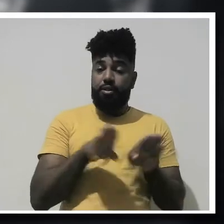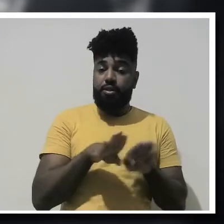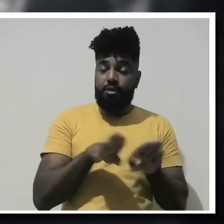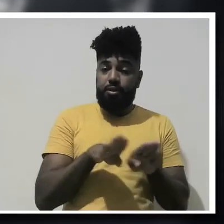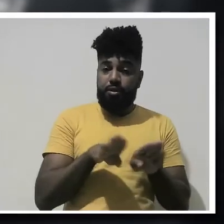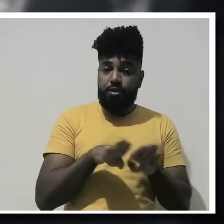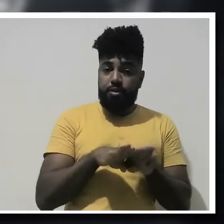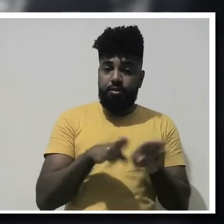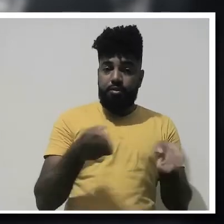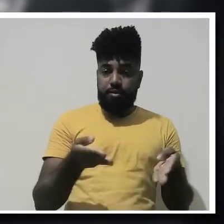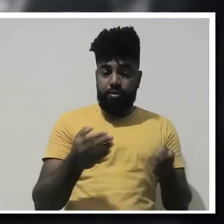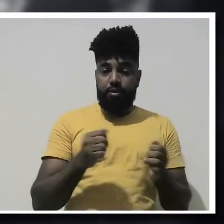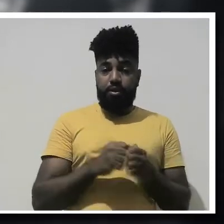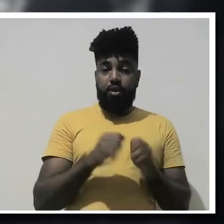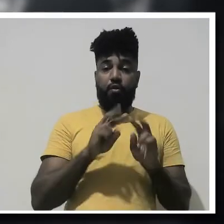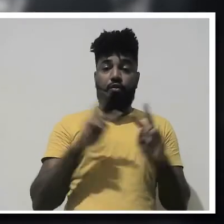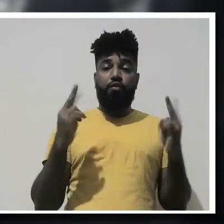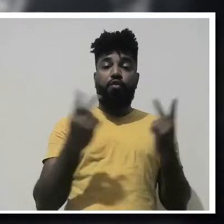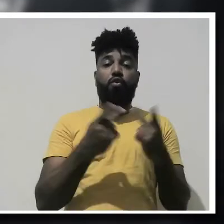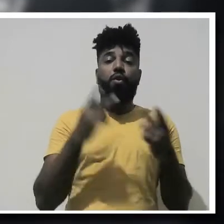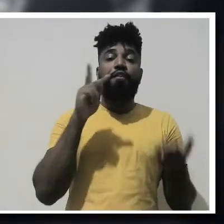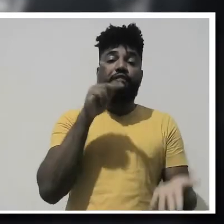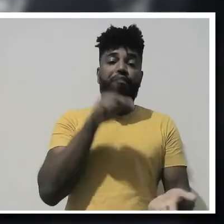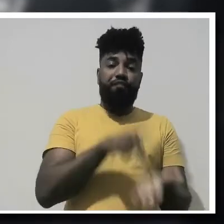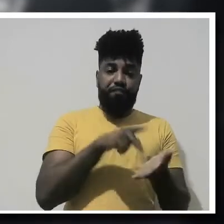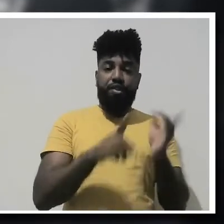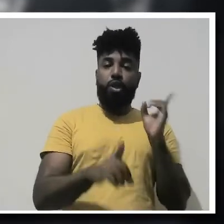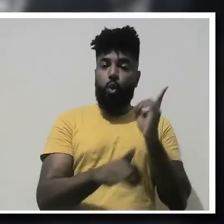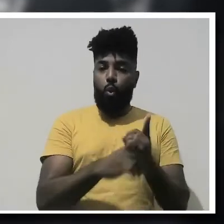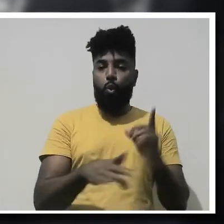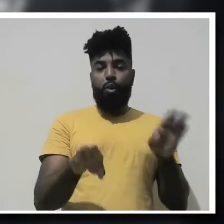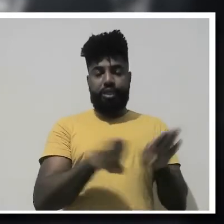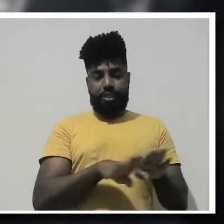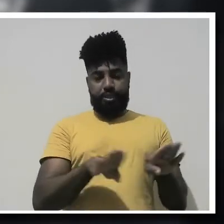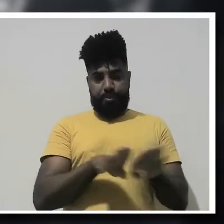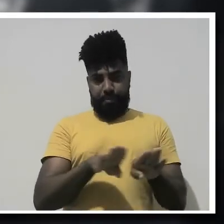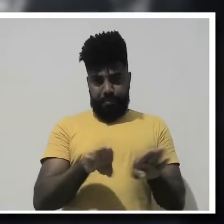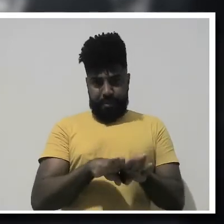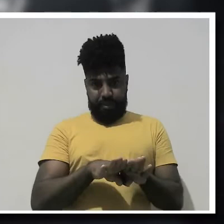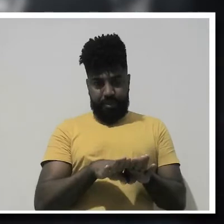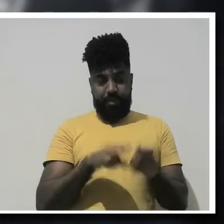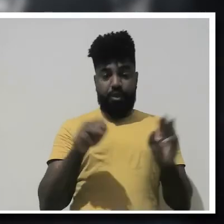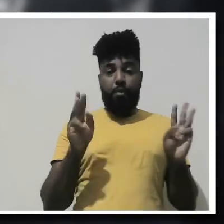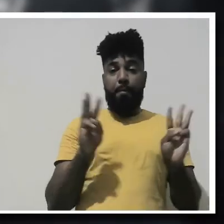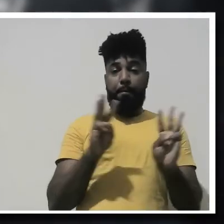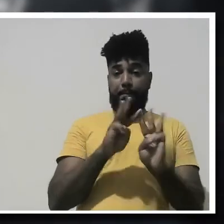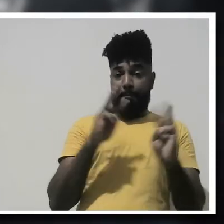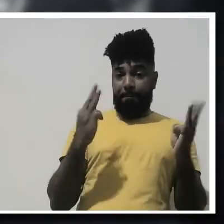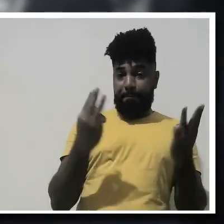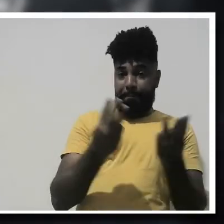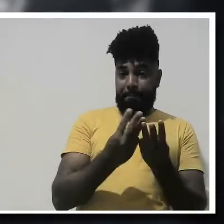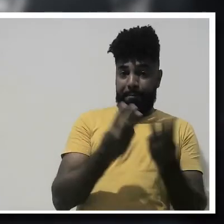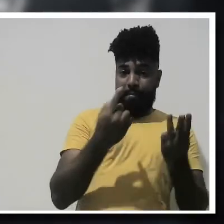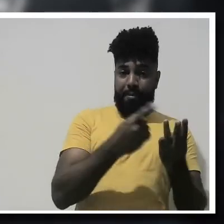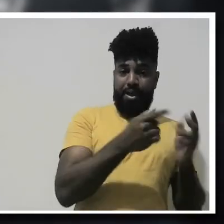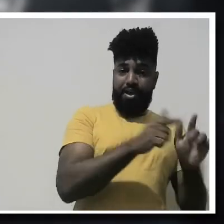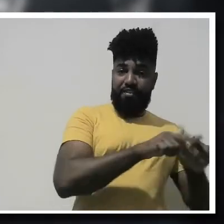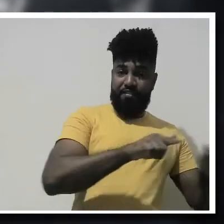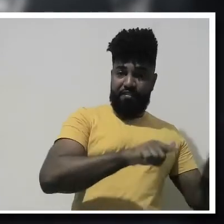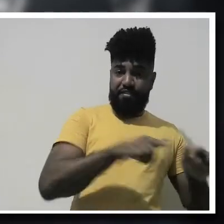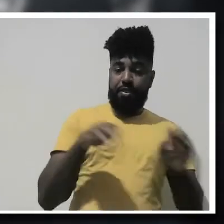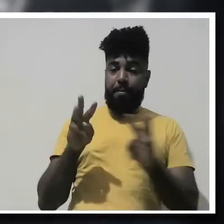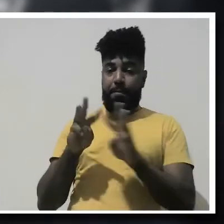saber certinho o volume real desse piquenômetro. A primeira coisa que nós precisamos fazer é descontar a massa do piquenômetro vazio da massa do